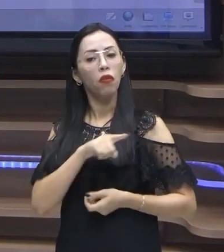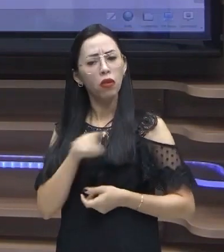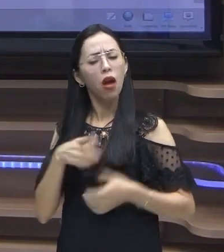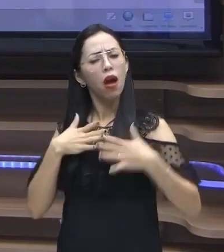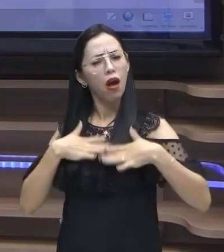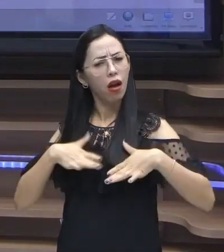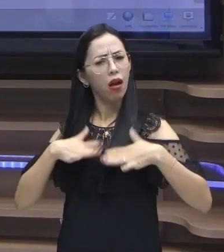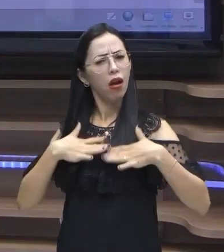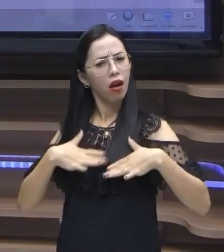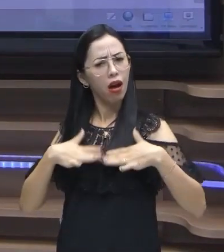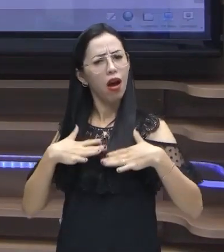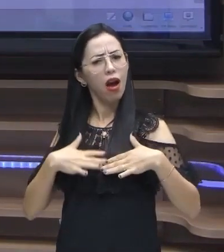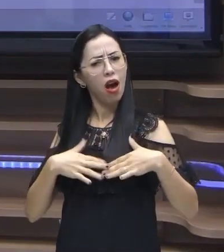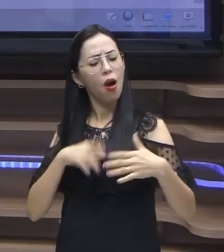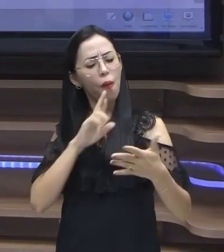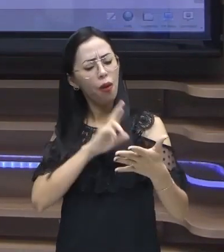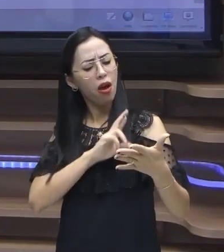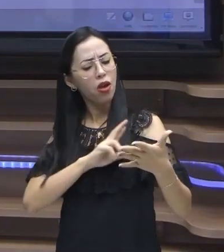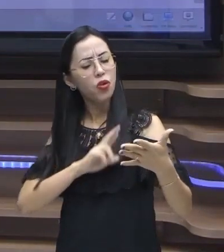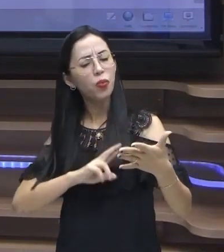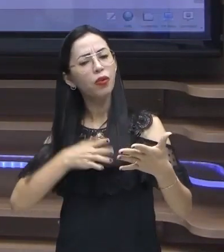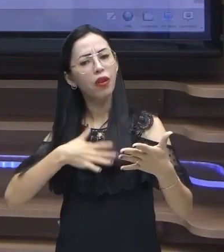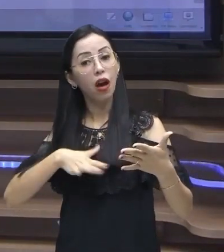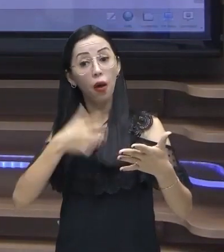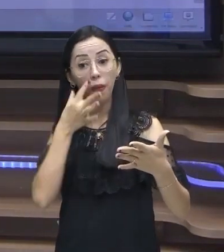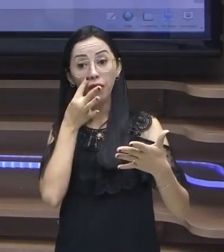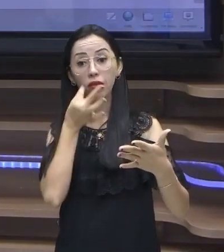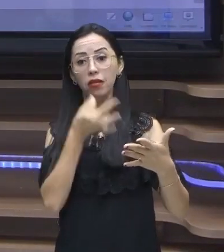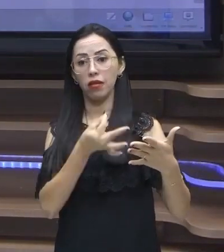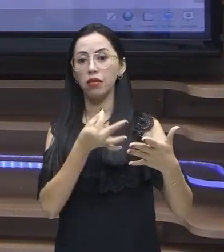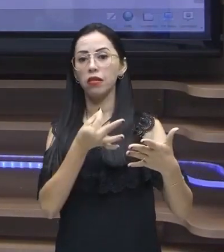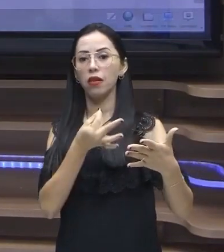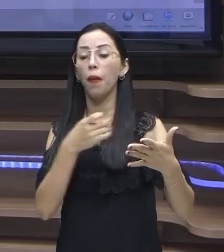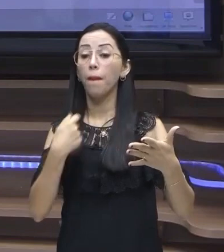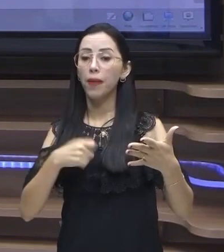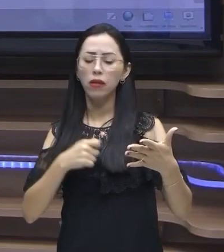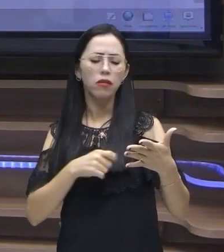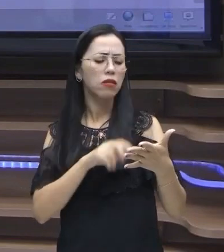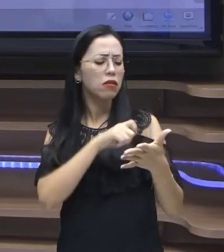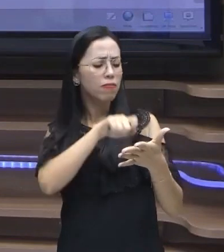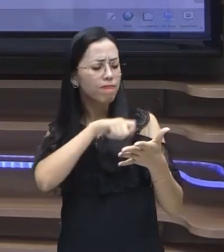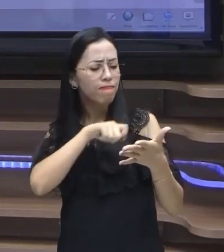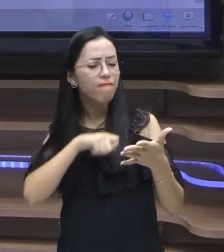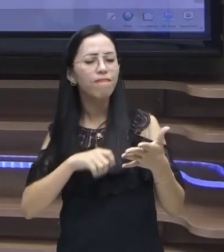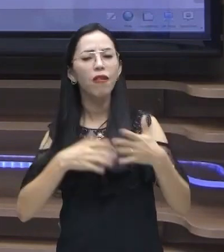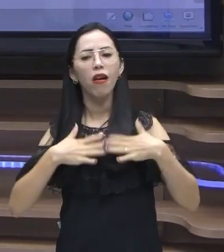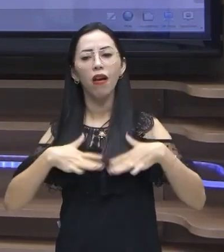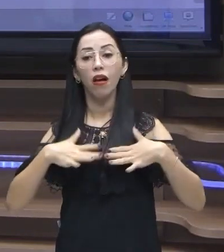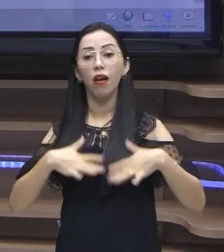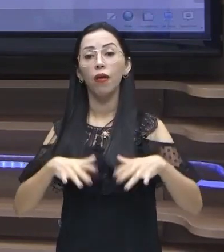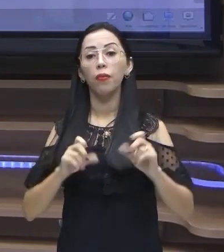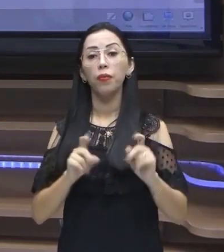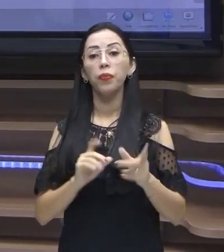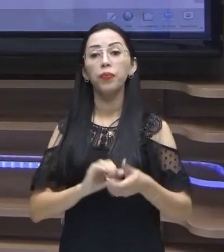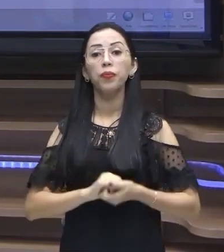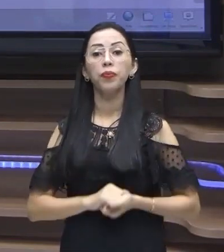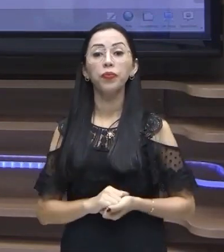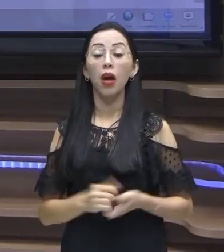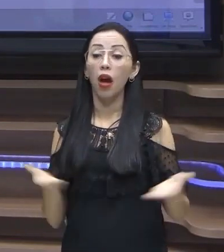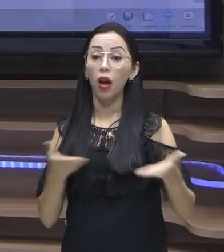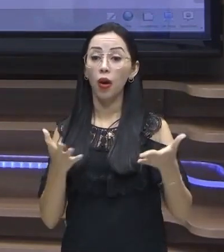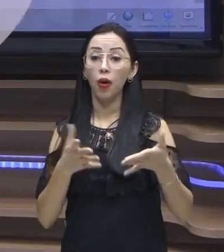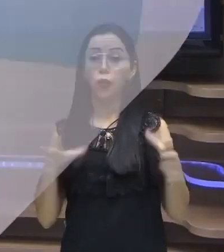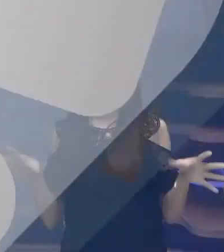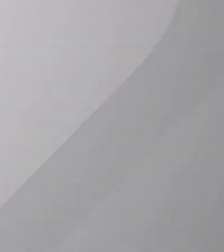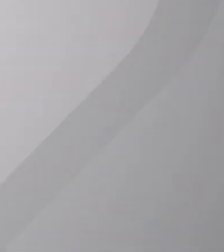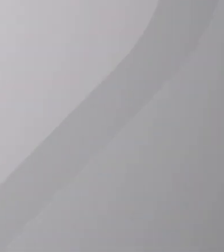os problemas e fique atento, tá certo? Faça com calma as conversões. Muito bem, então vamos ao nosso resumo do